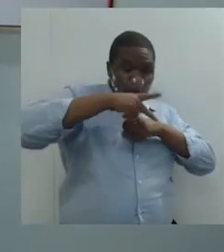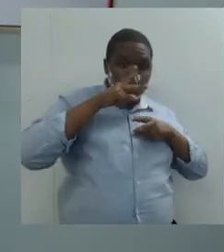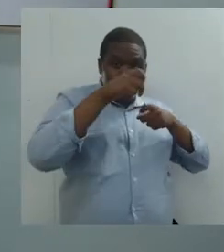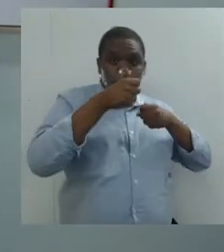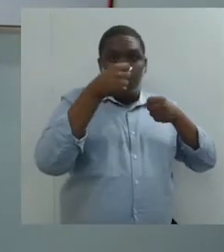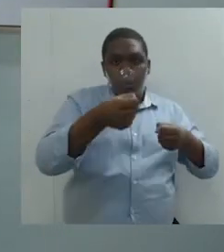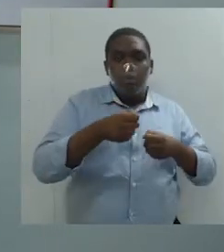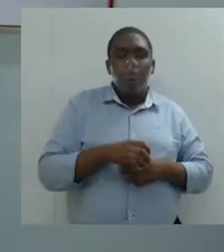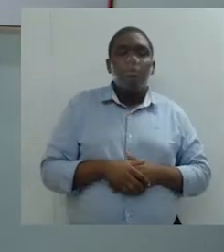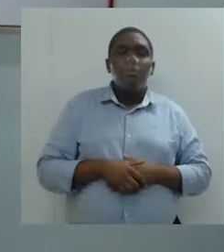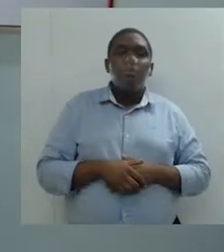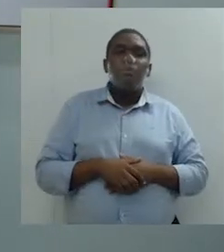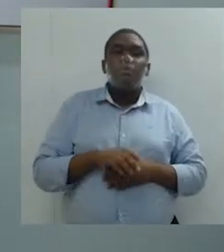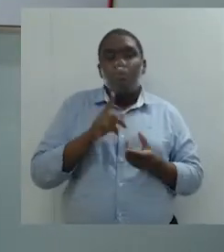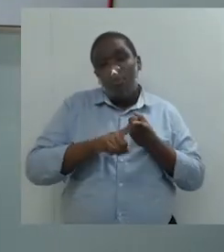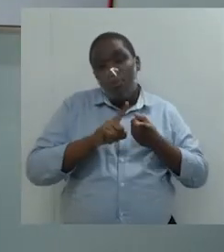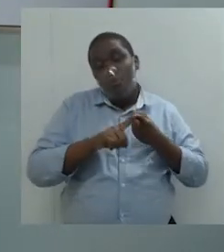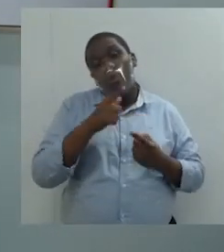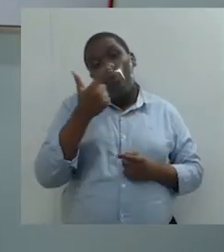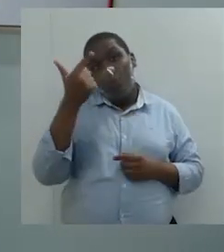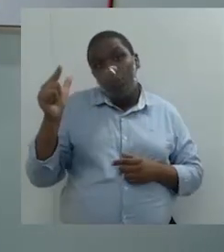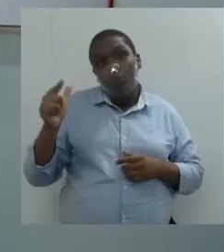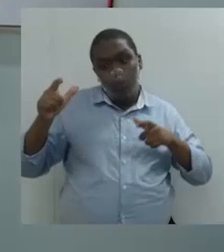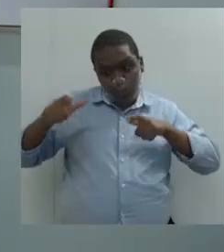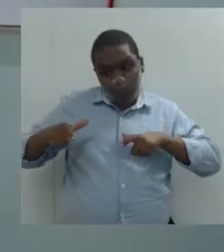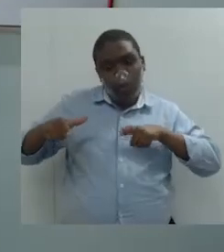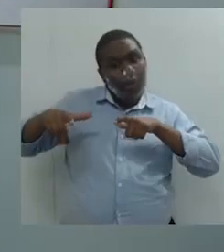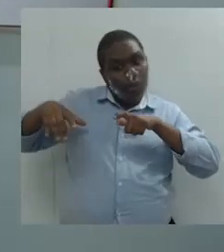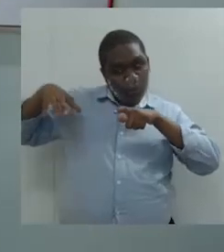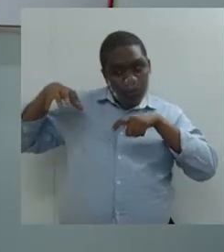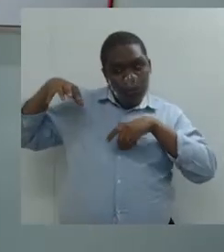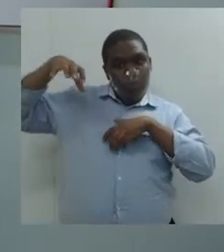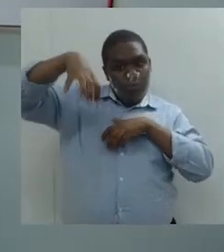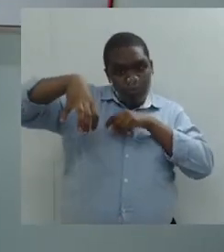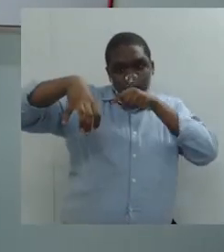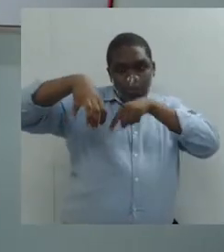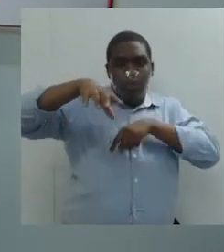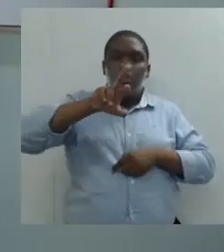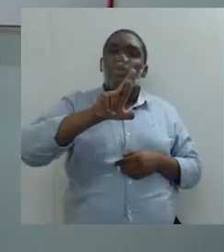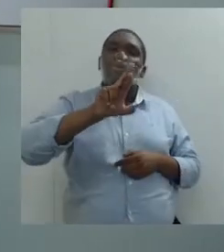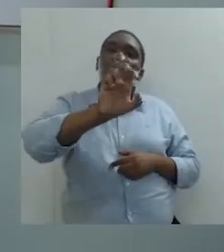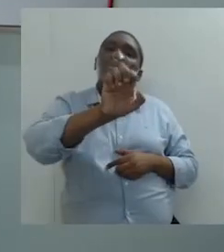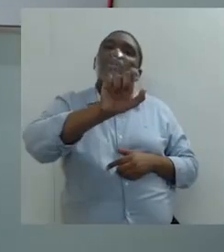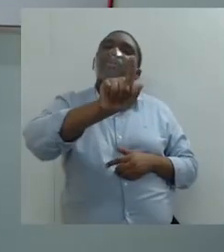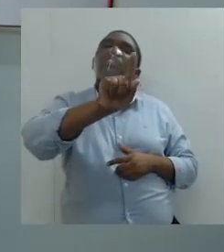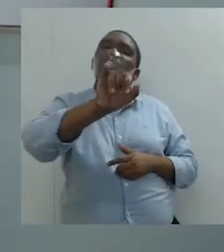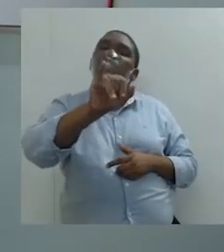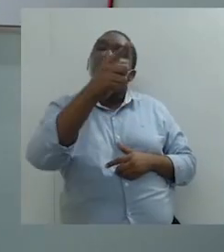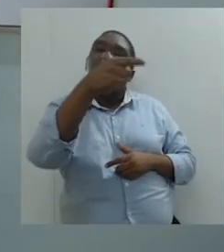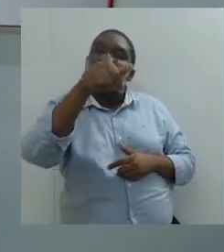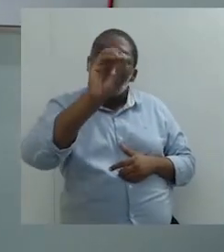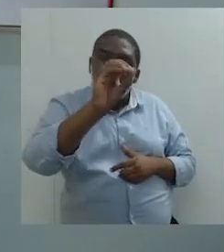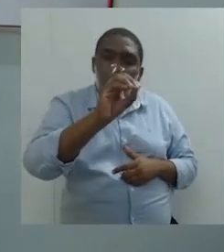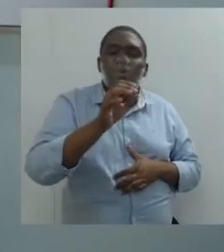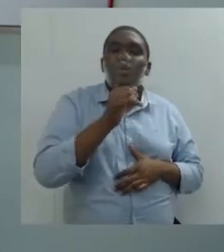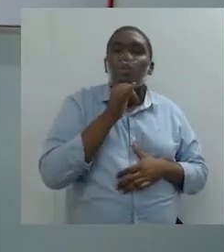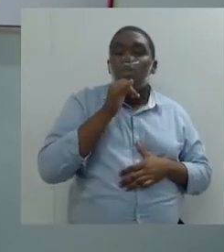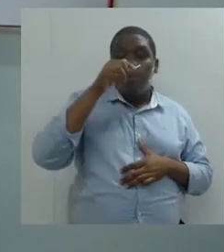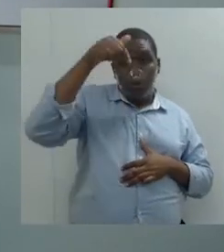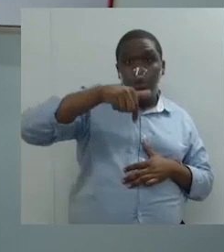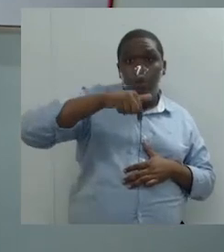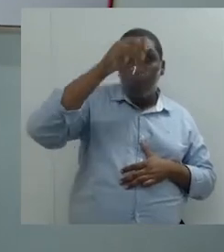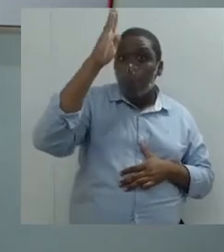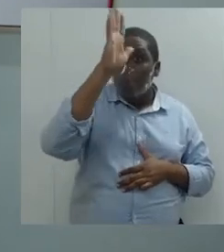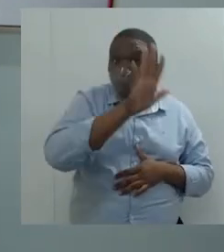Região. Um outro conceito importante que nós vamos trabalhar. Vejam, o Brasil,